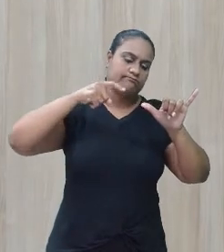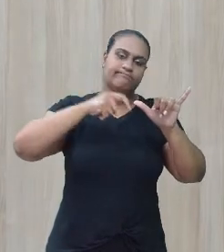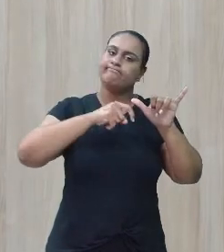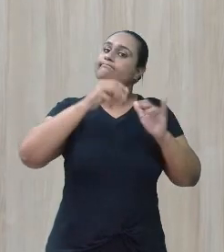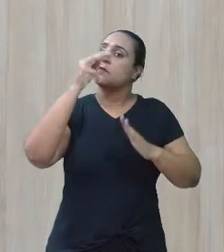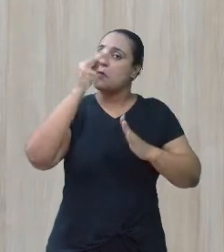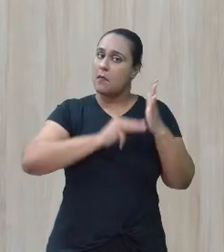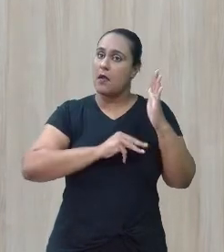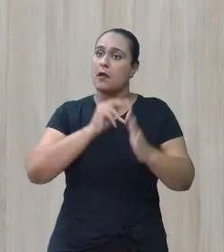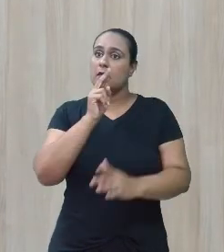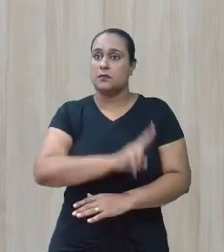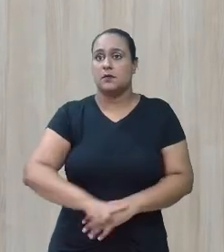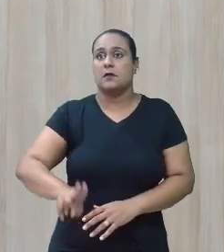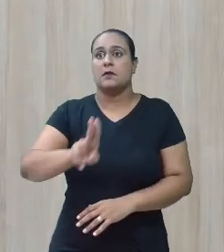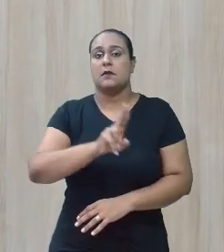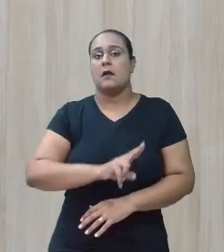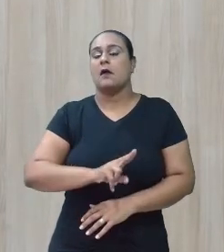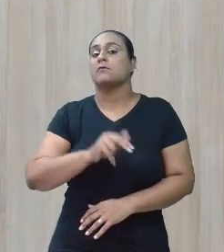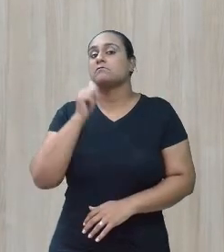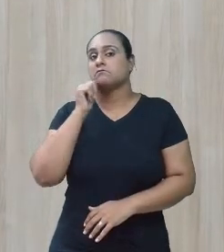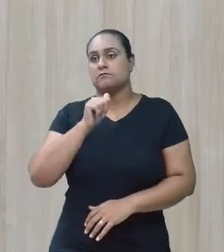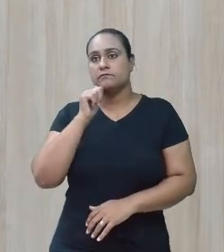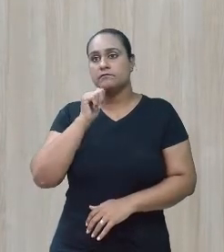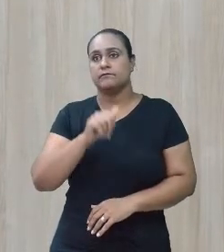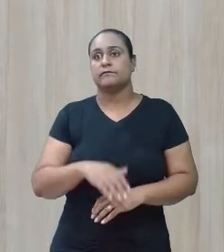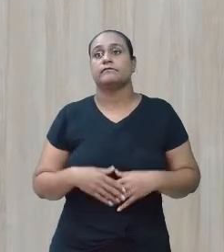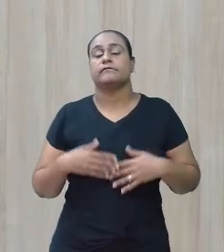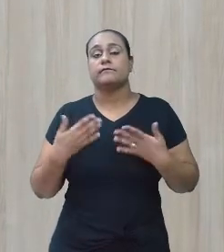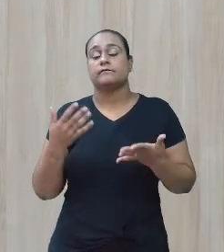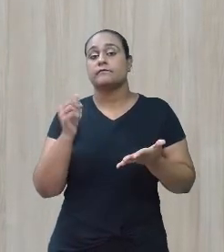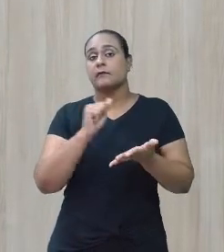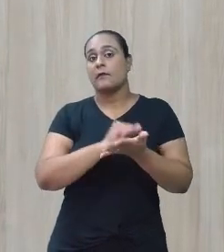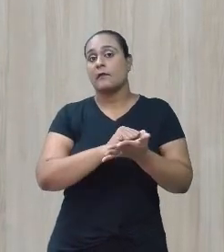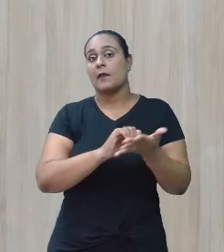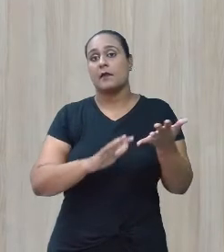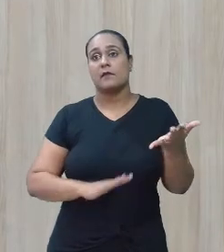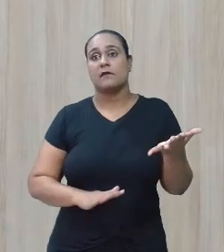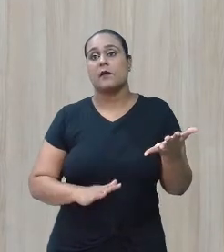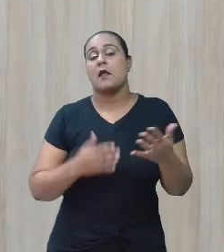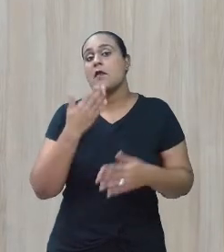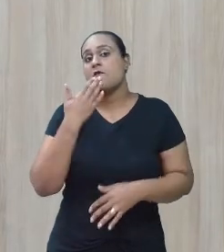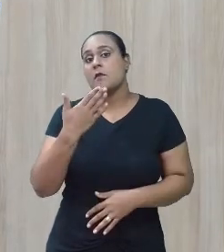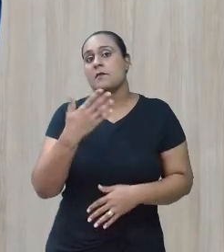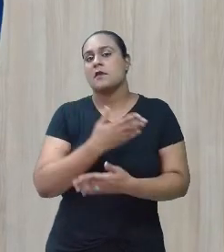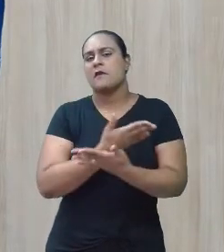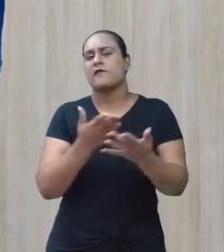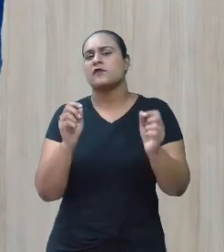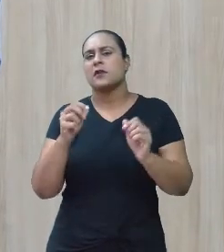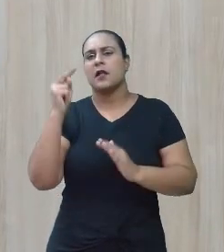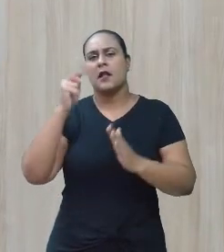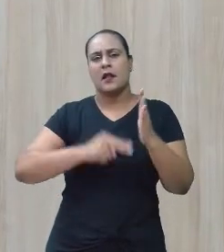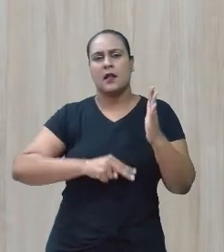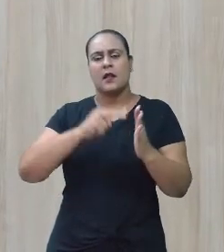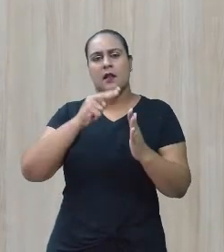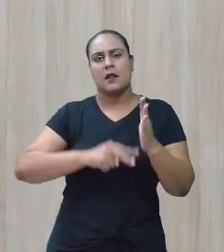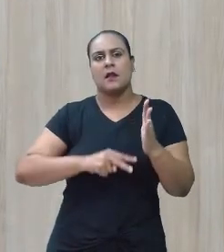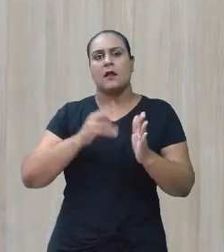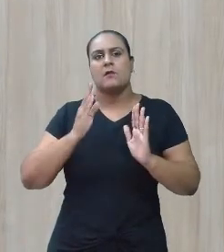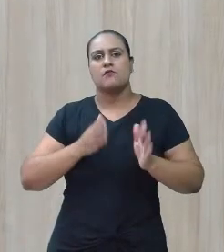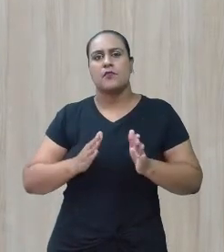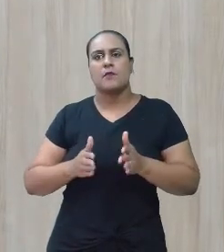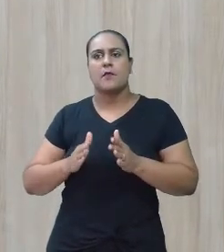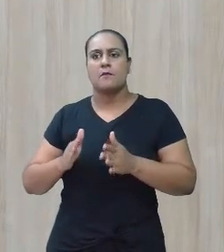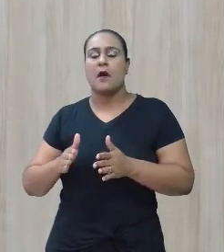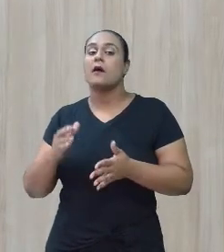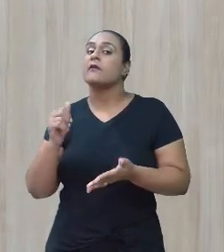método também utilizado para a mulher. E as nossas atividades, eu peço a vocês que leiam a trilha, façam as